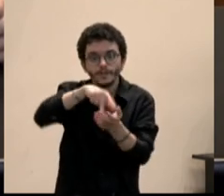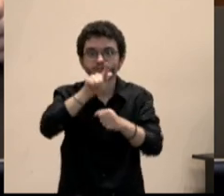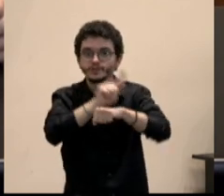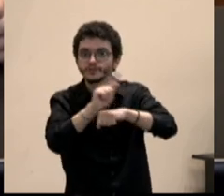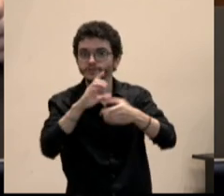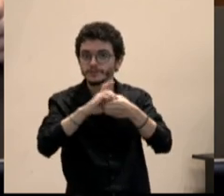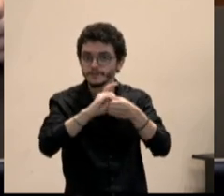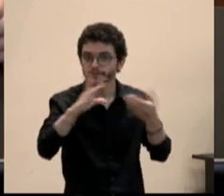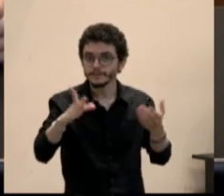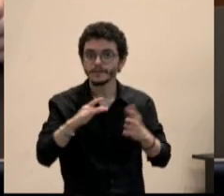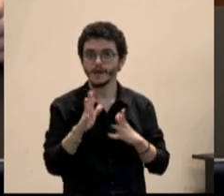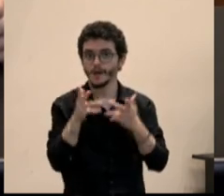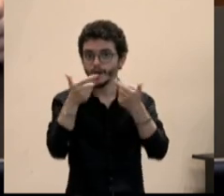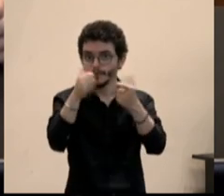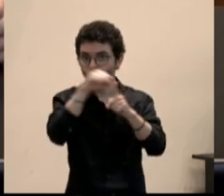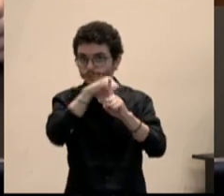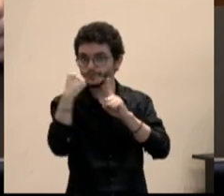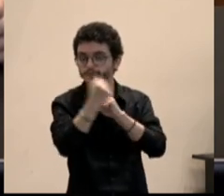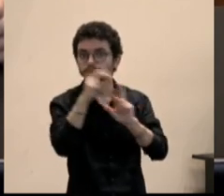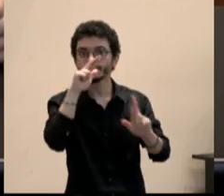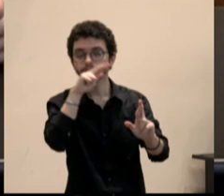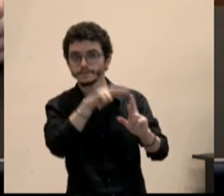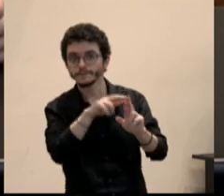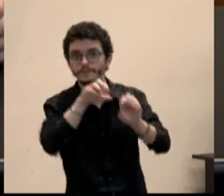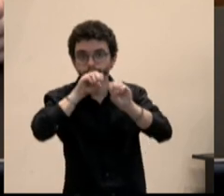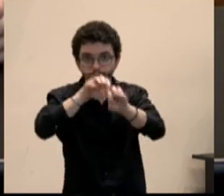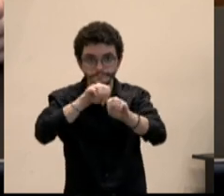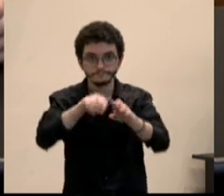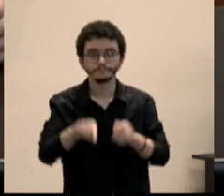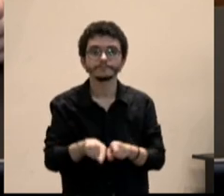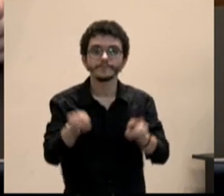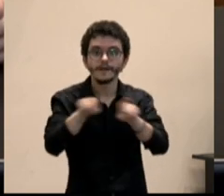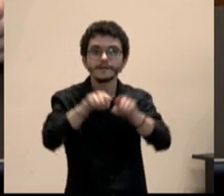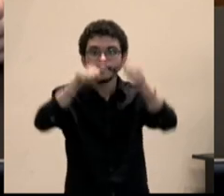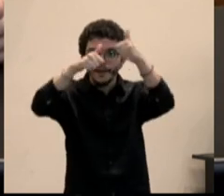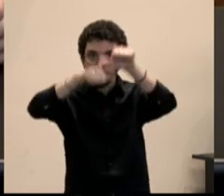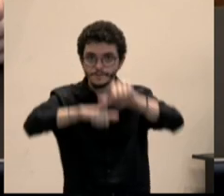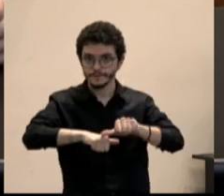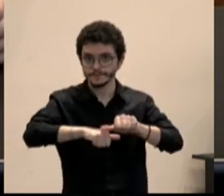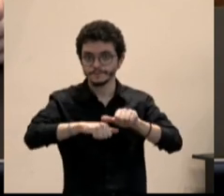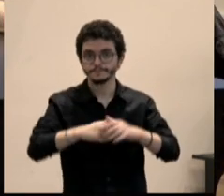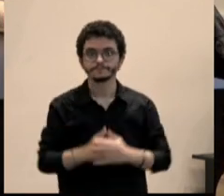democrática, qualidade socialmente referenciada da educação e avaliação.